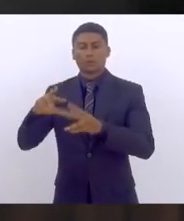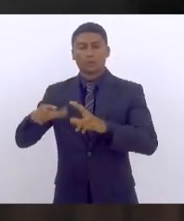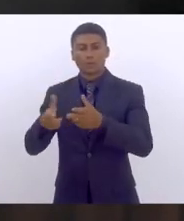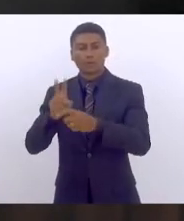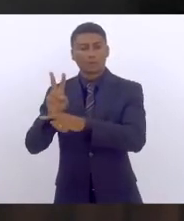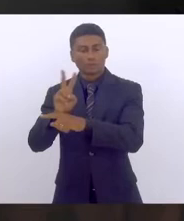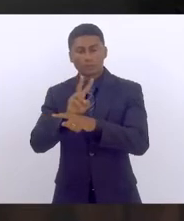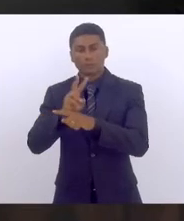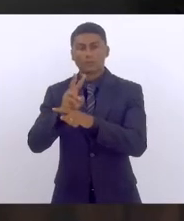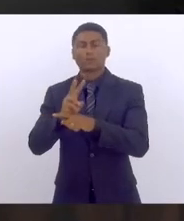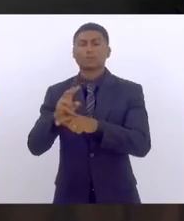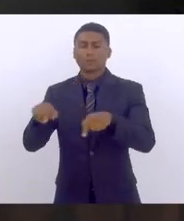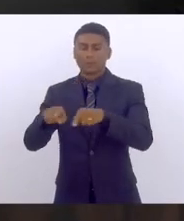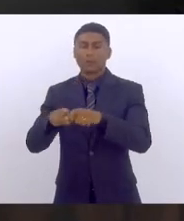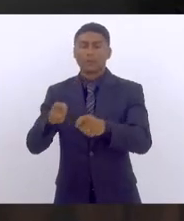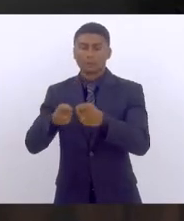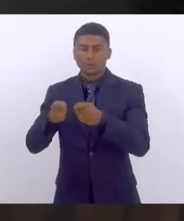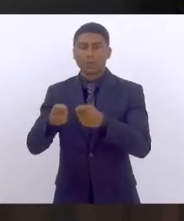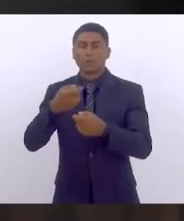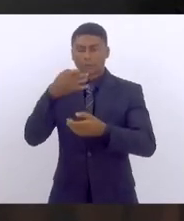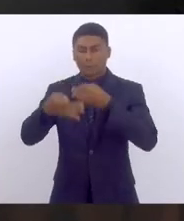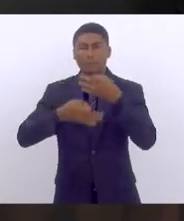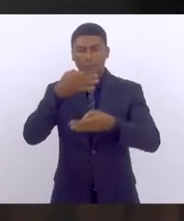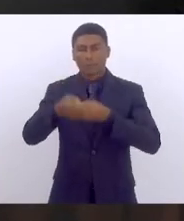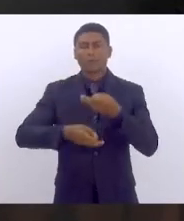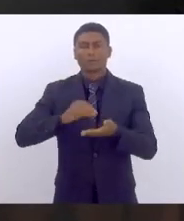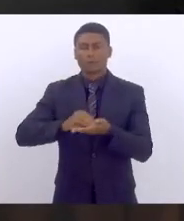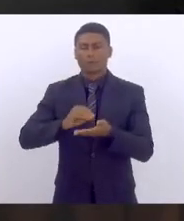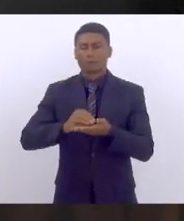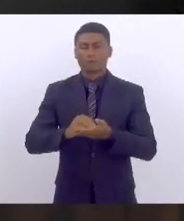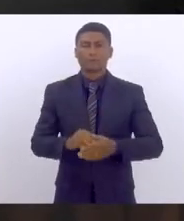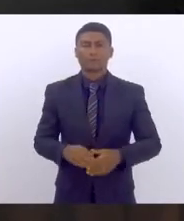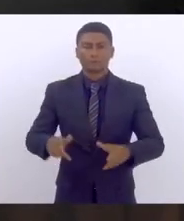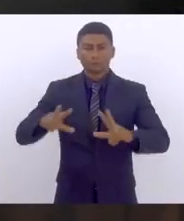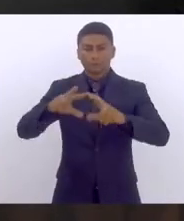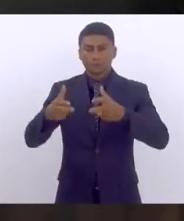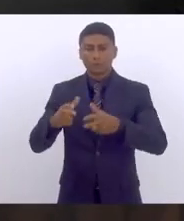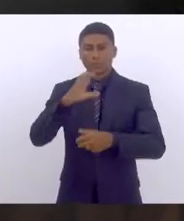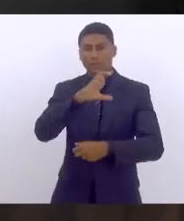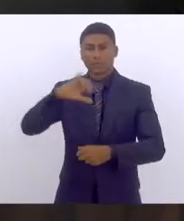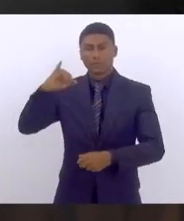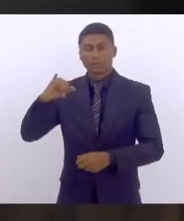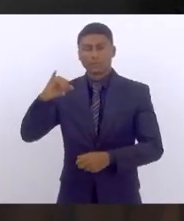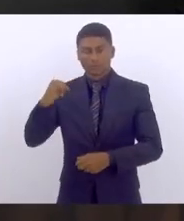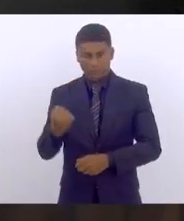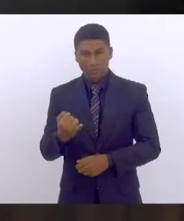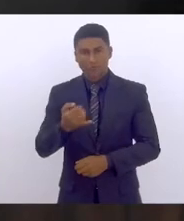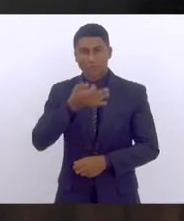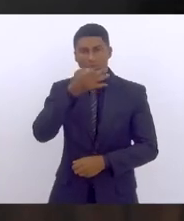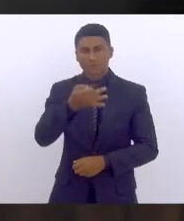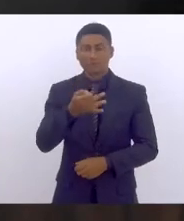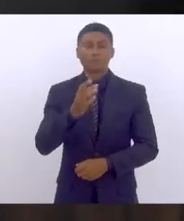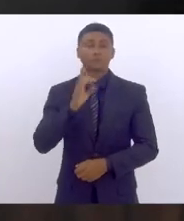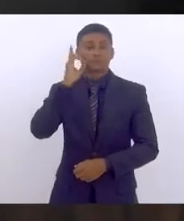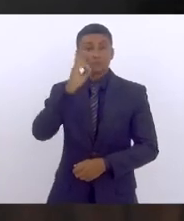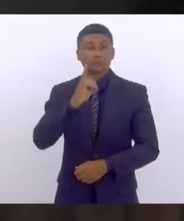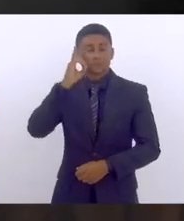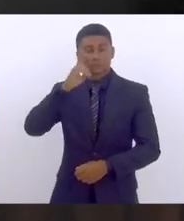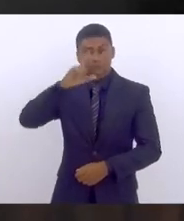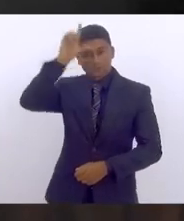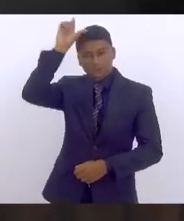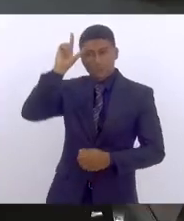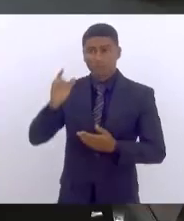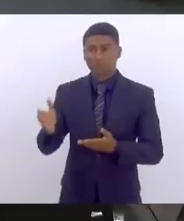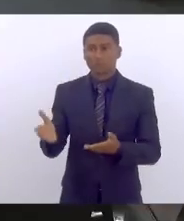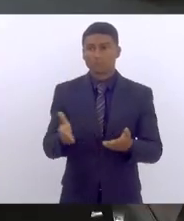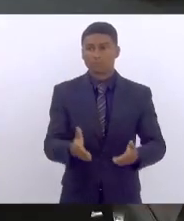fiscalização financeira e controle. Para emitir parecer pela Comissão de Constituição e Justiça, deputado Luiz Paulo.